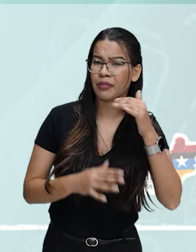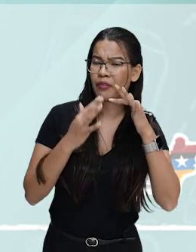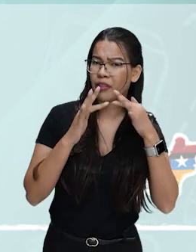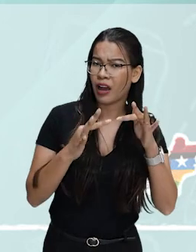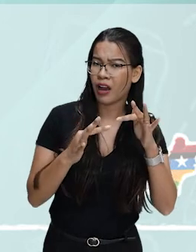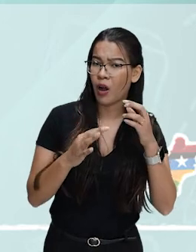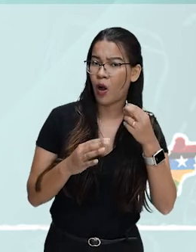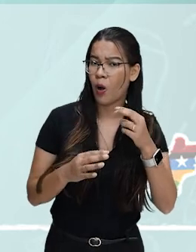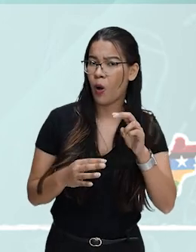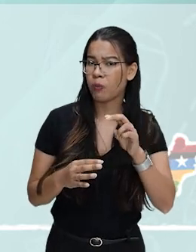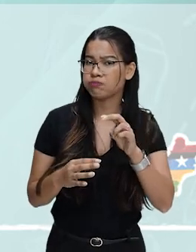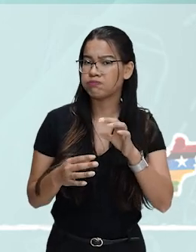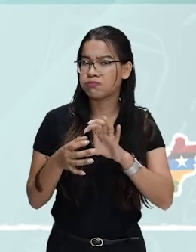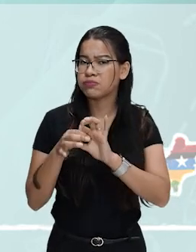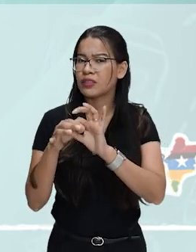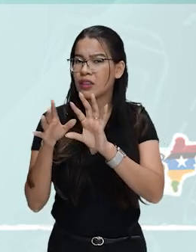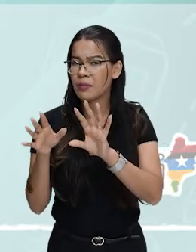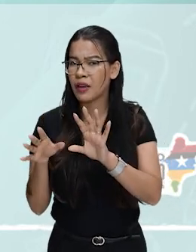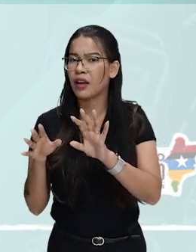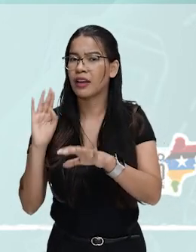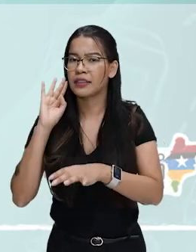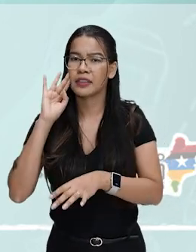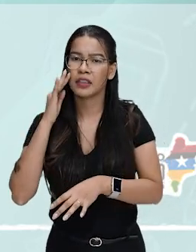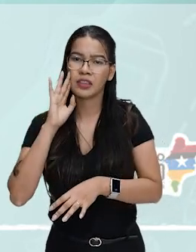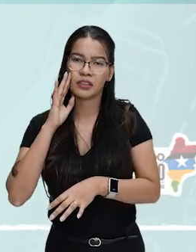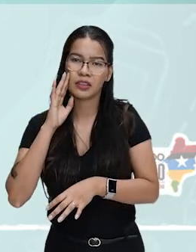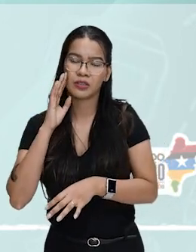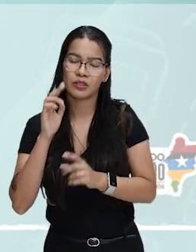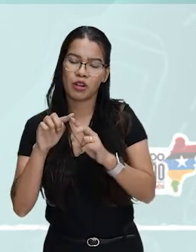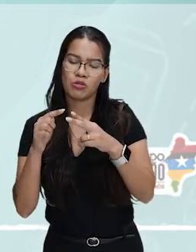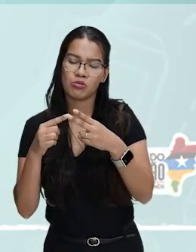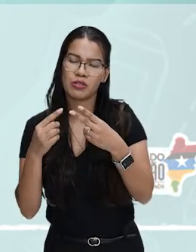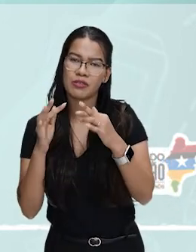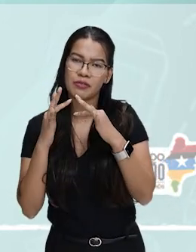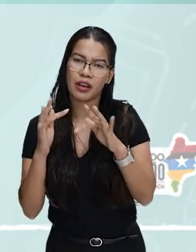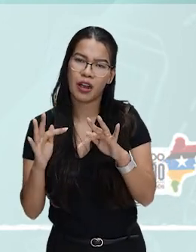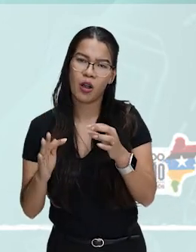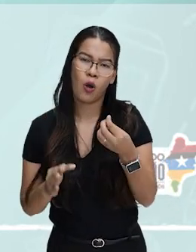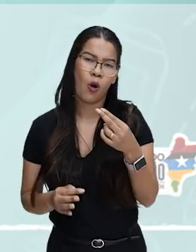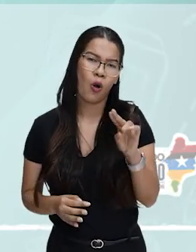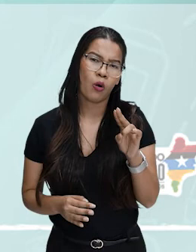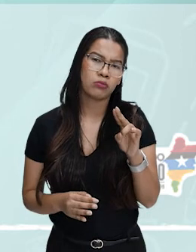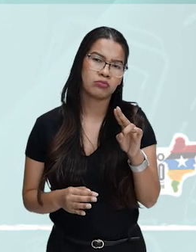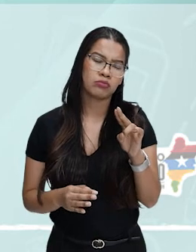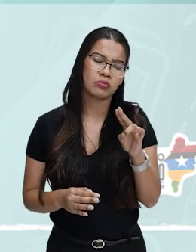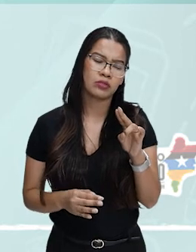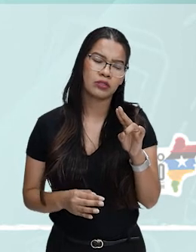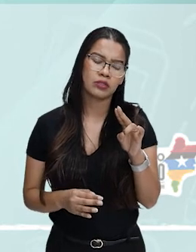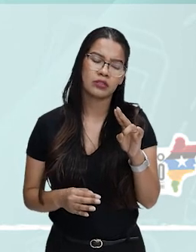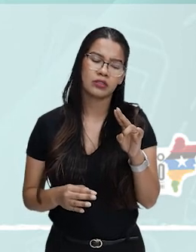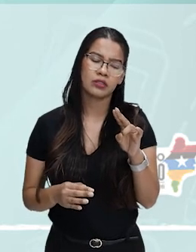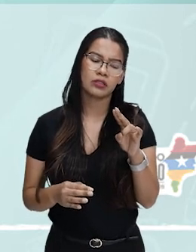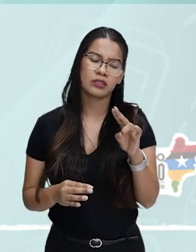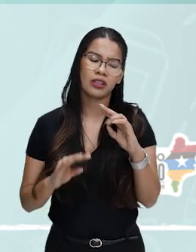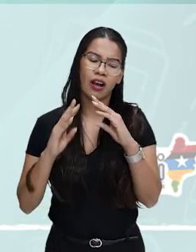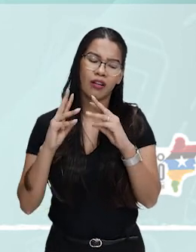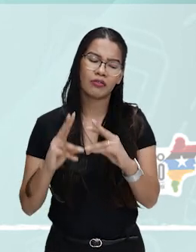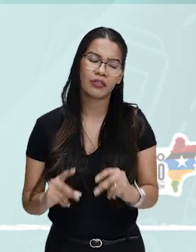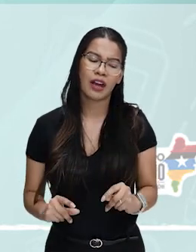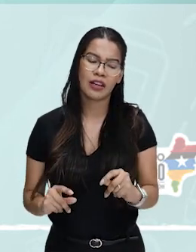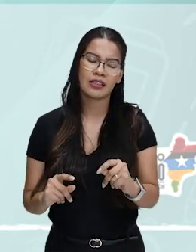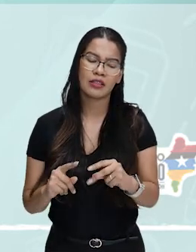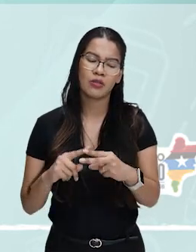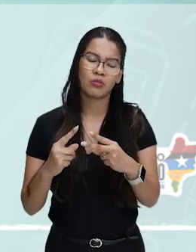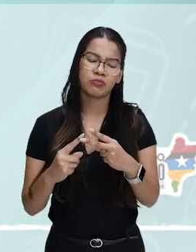a compreensão interna das duas frases? Vai desfazer a ambiguidade de